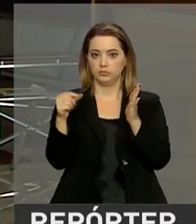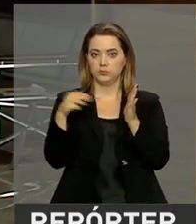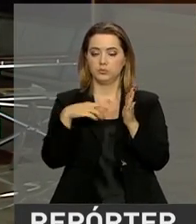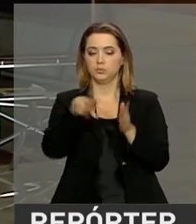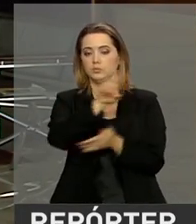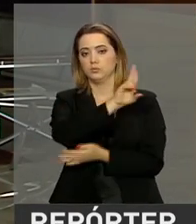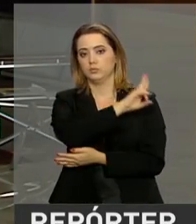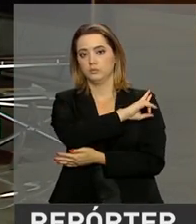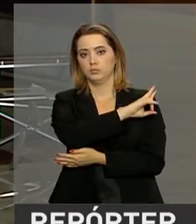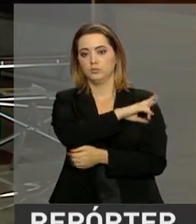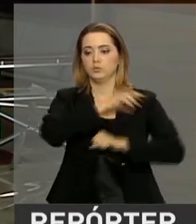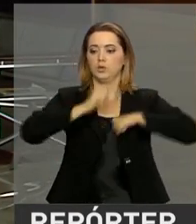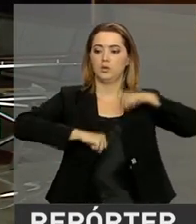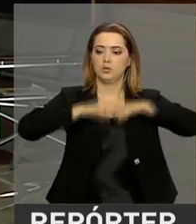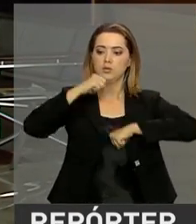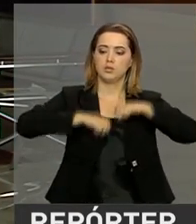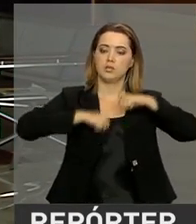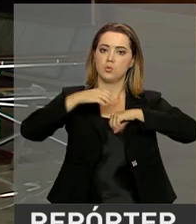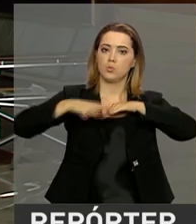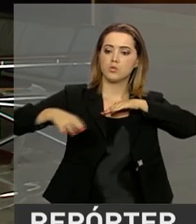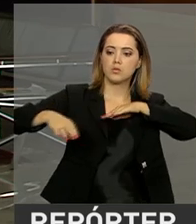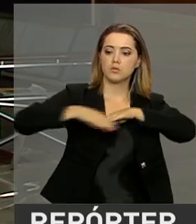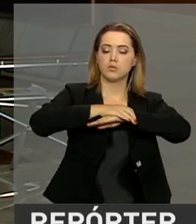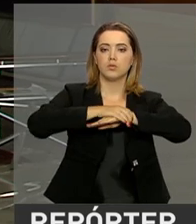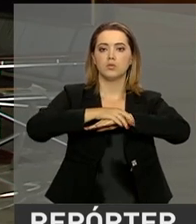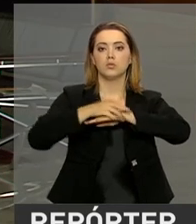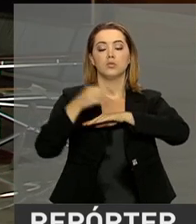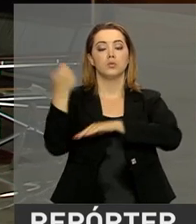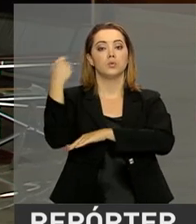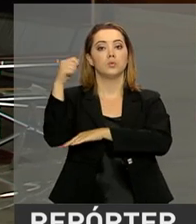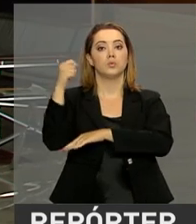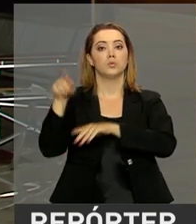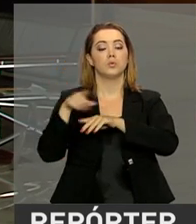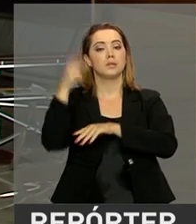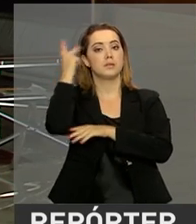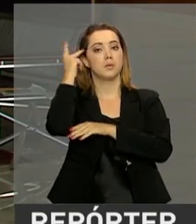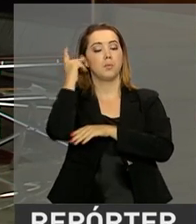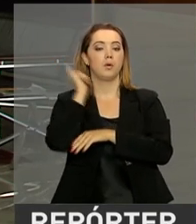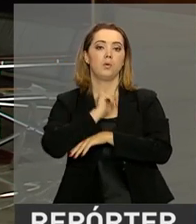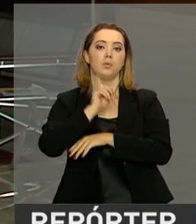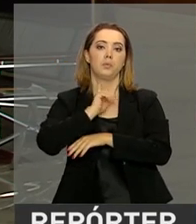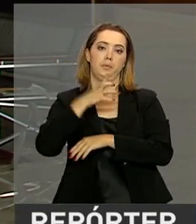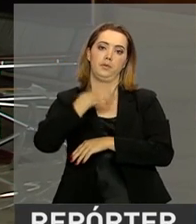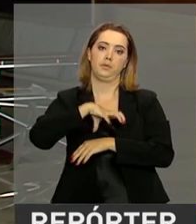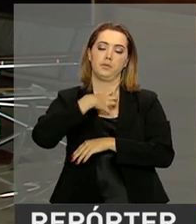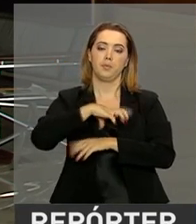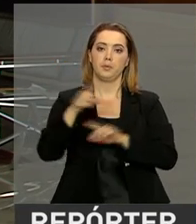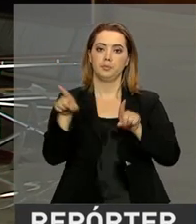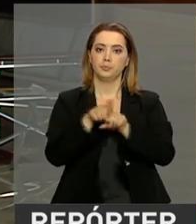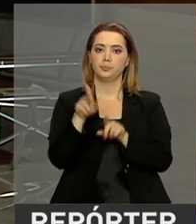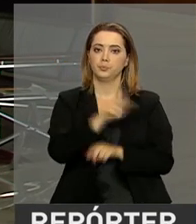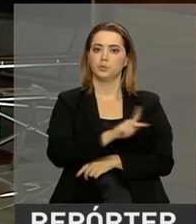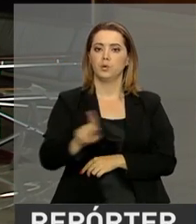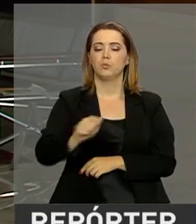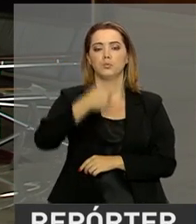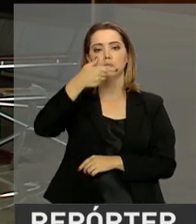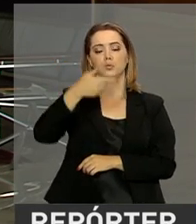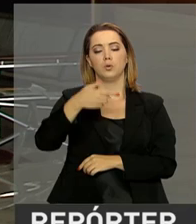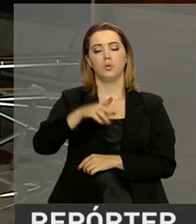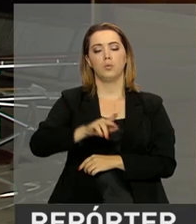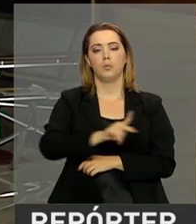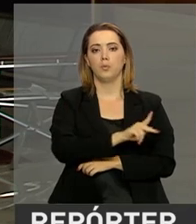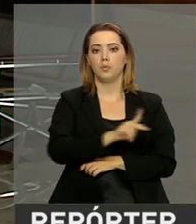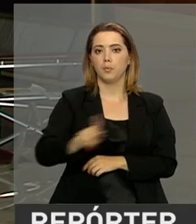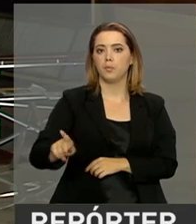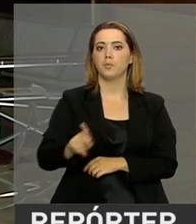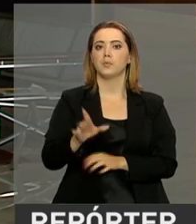da indústria calçadista do rio grande do sul são paulo minas gerais e bahia o presidente da associação brasileira